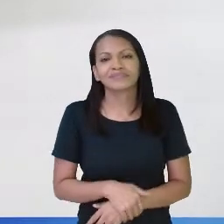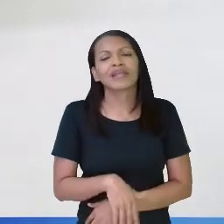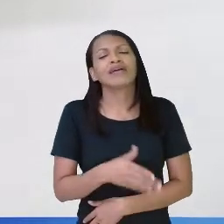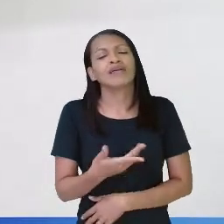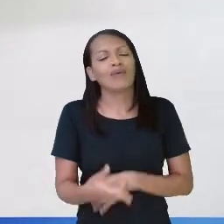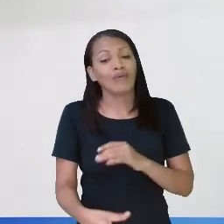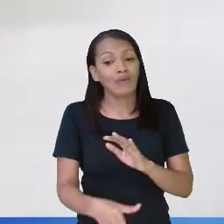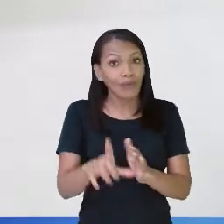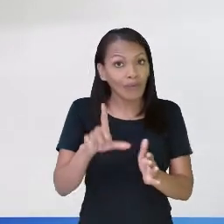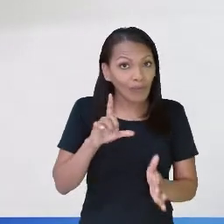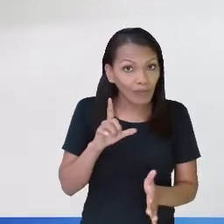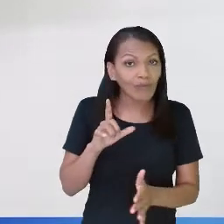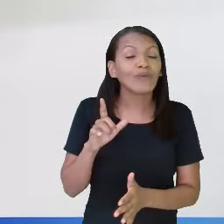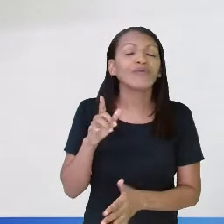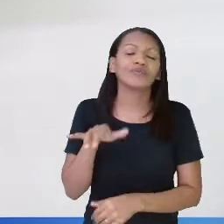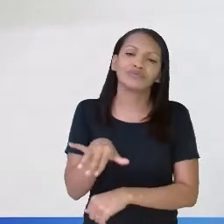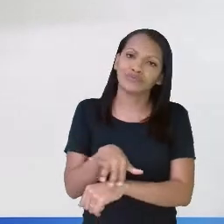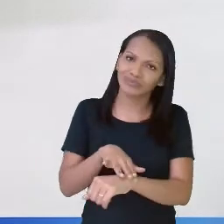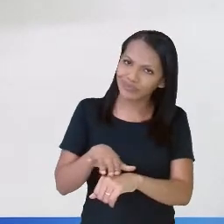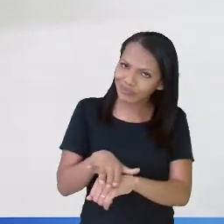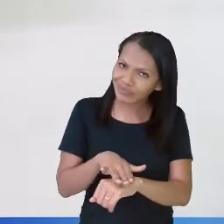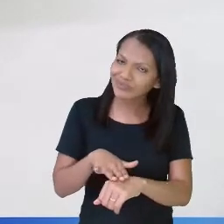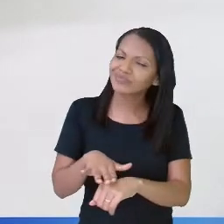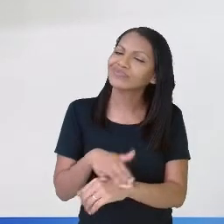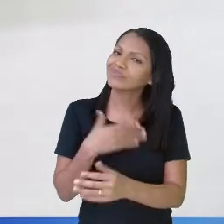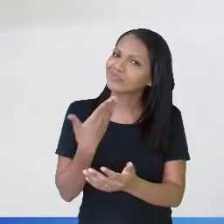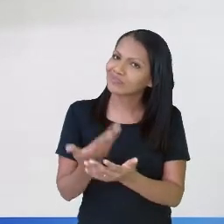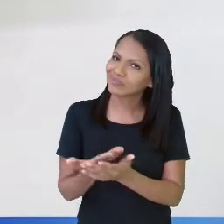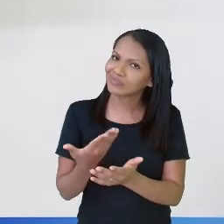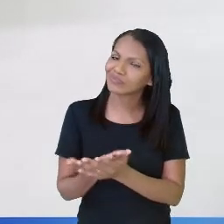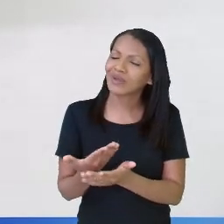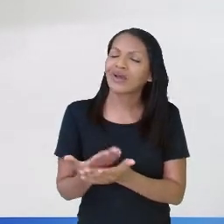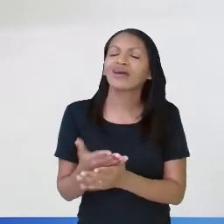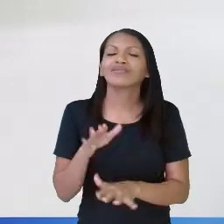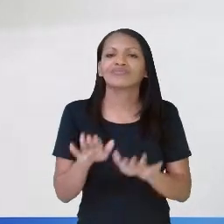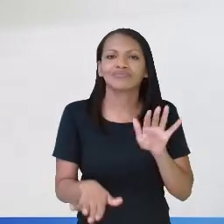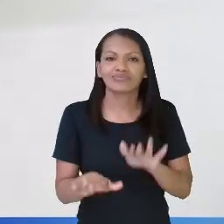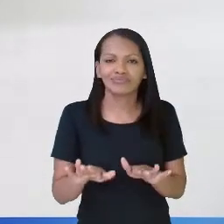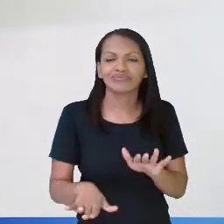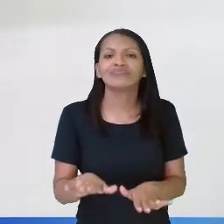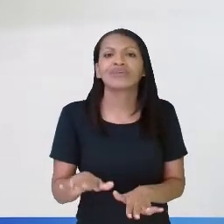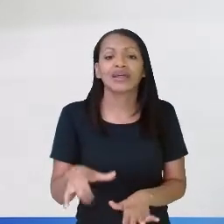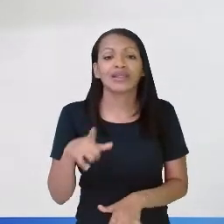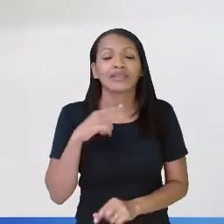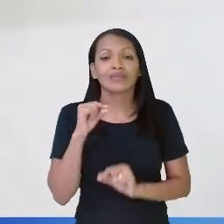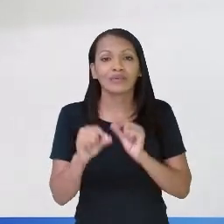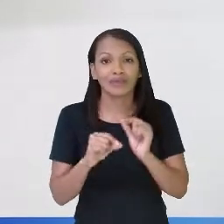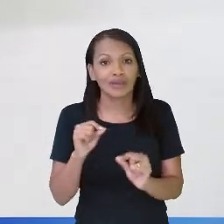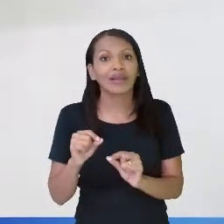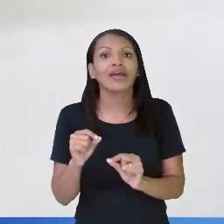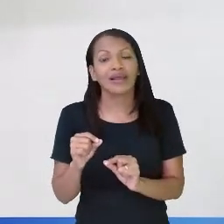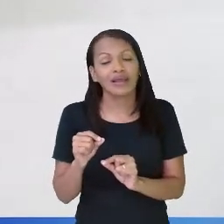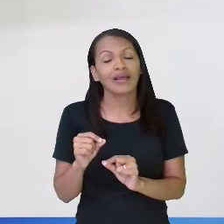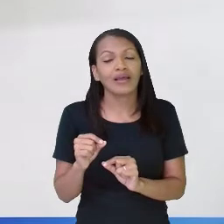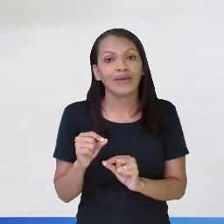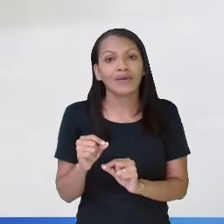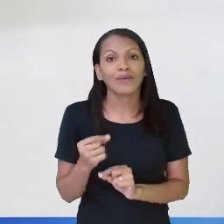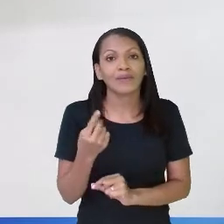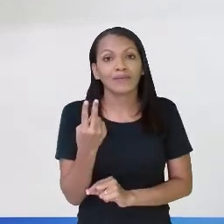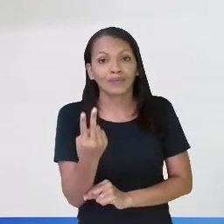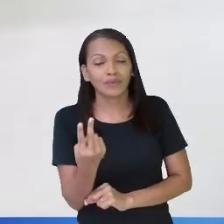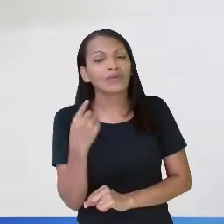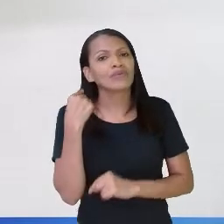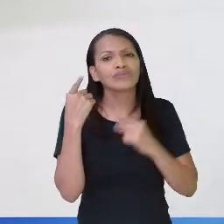foi? Exatamente. Que nós temos Tudo dois ouvidos e uma boca. A gente precisa falar um pouco menos e escutar um pouco